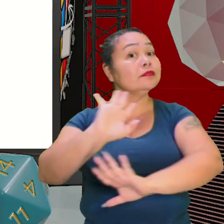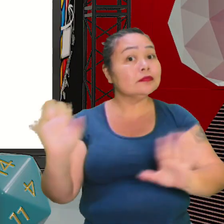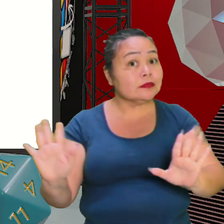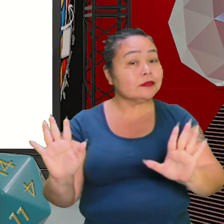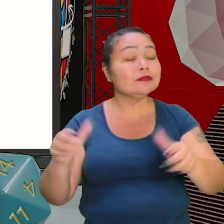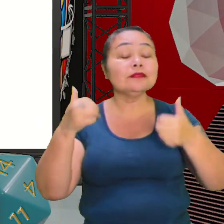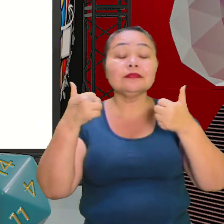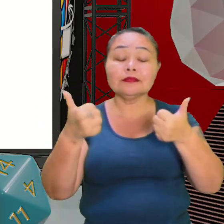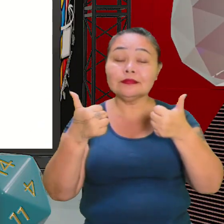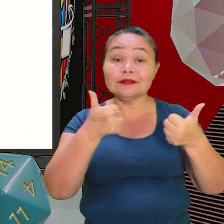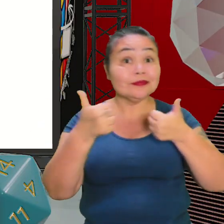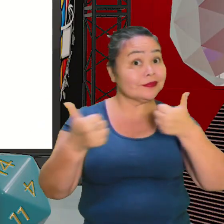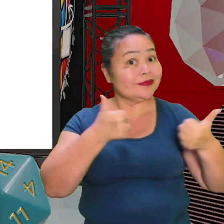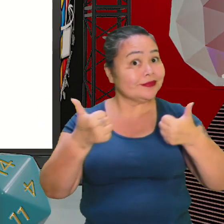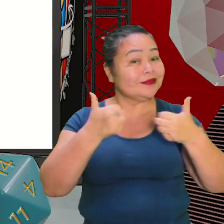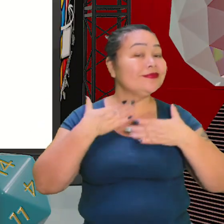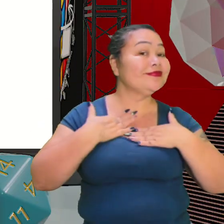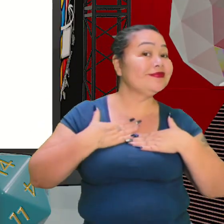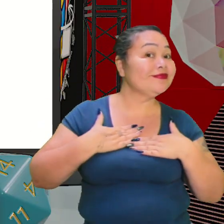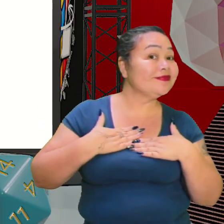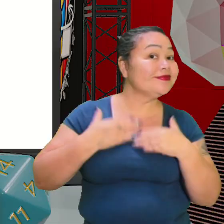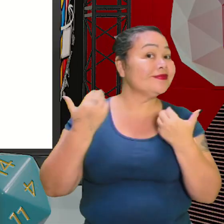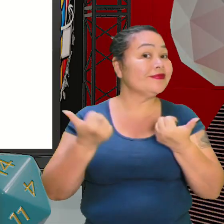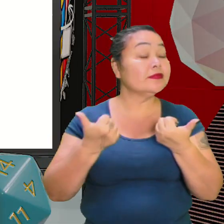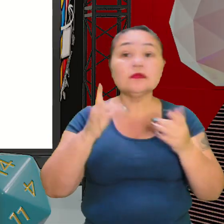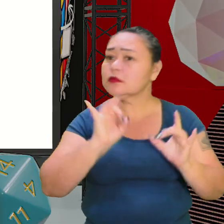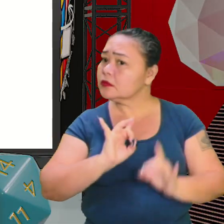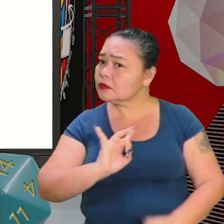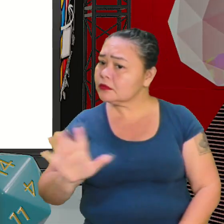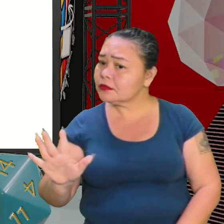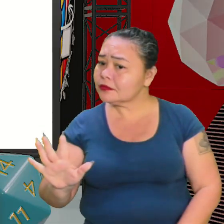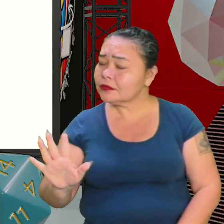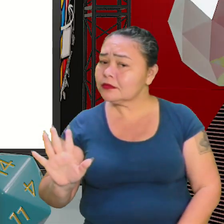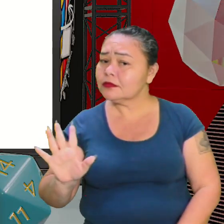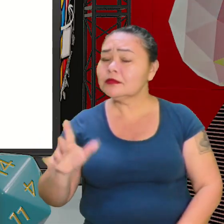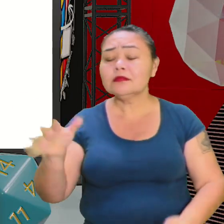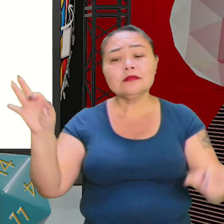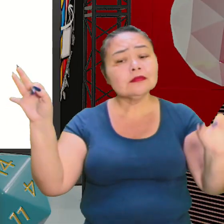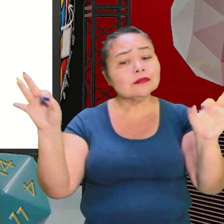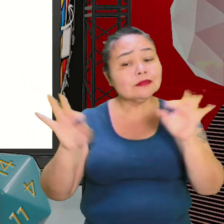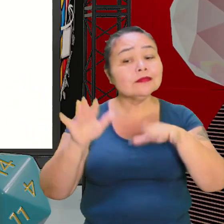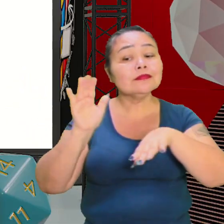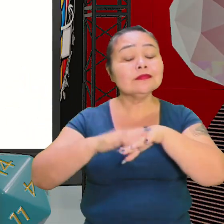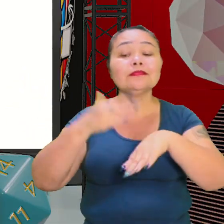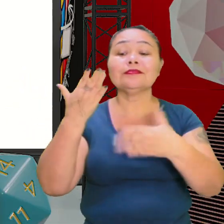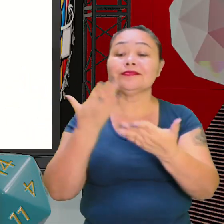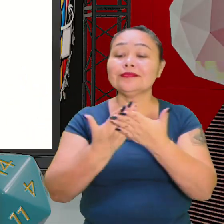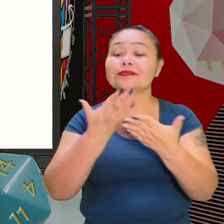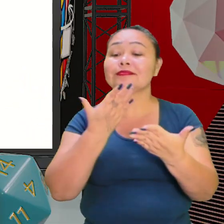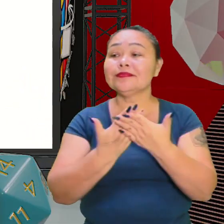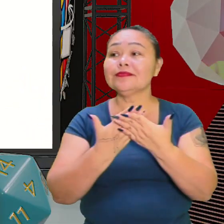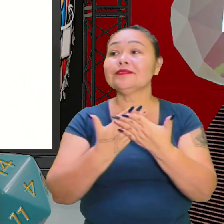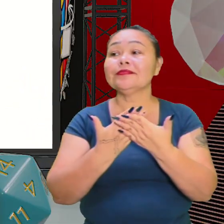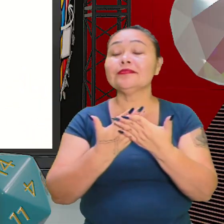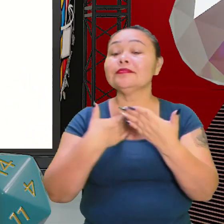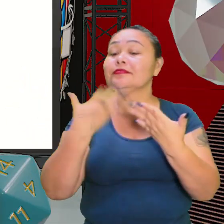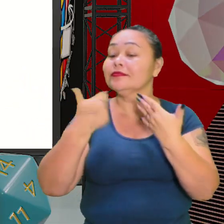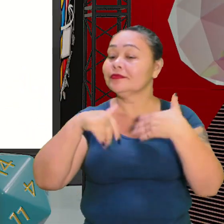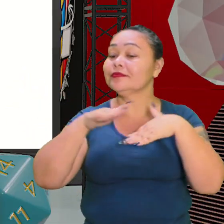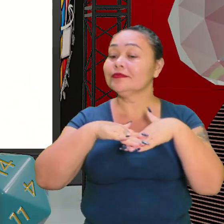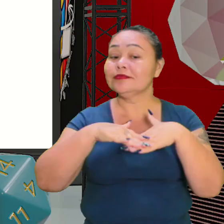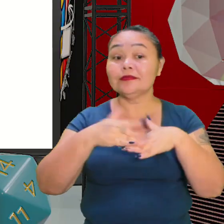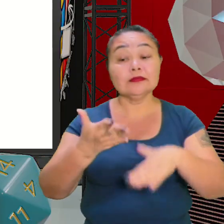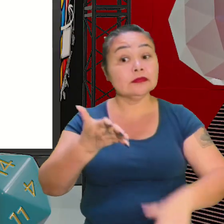mesmo. Beleza? Beleza? Tranquilo. Então, é só isso? Só isso. Fechamos mais uma aula. Fechamos de mais uma aula. matemática